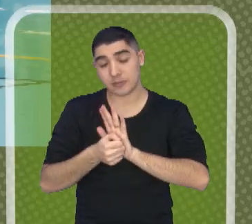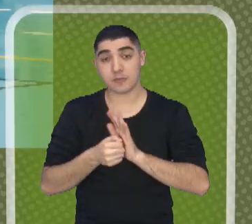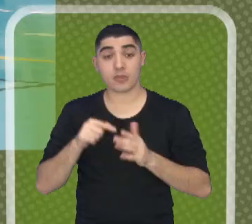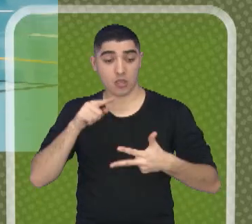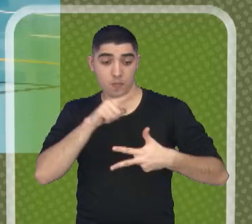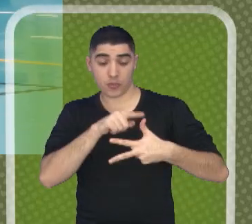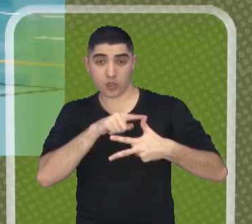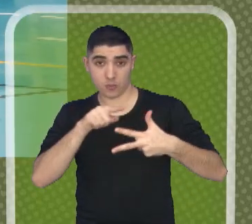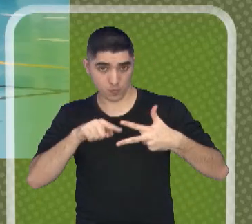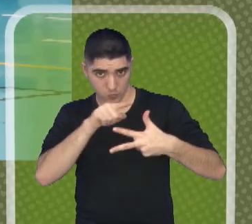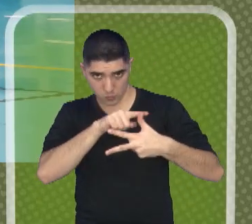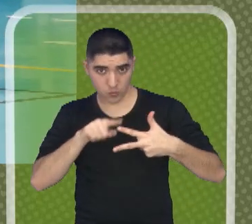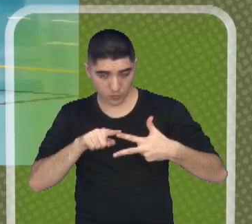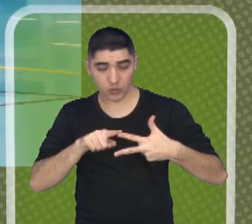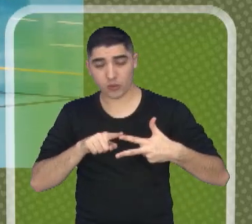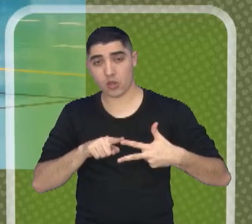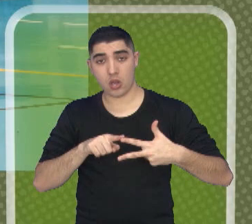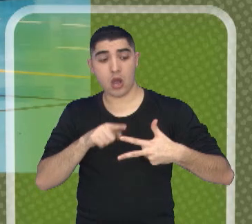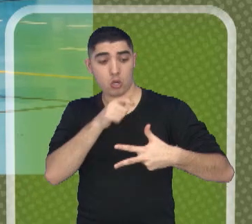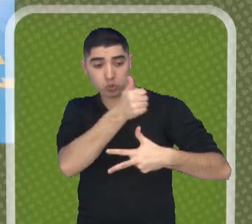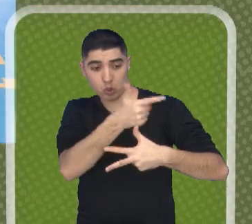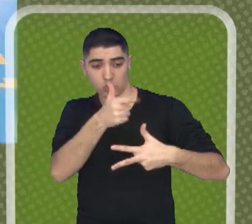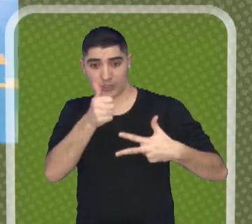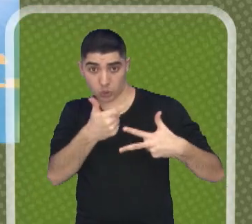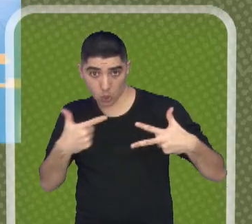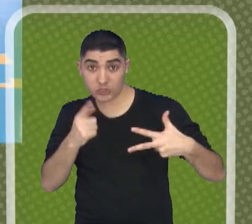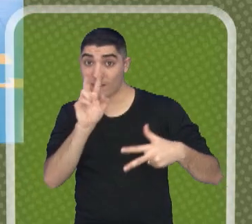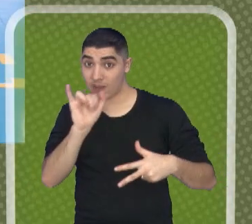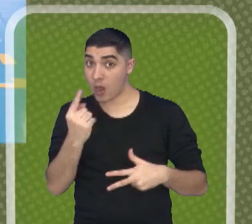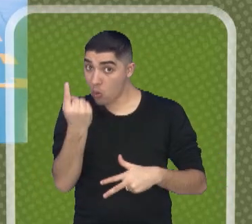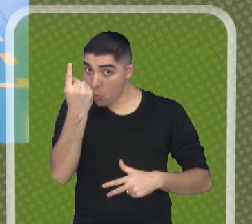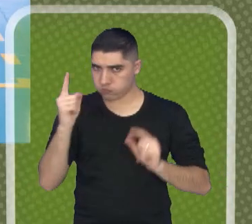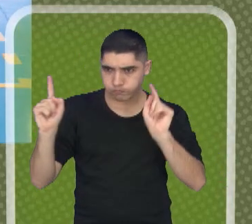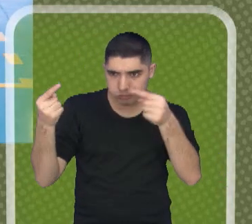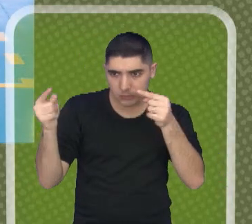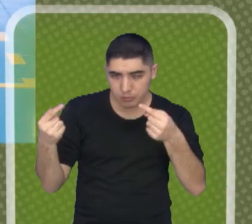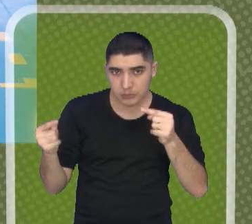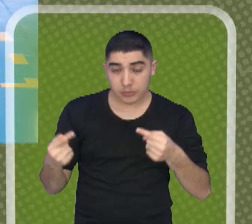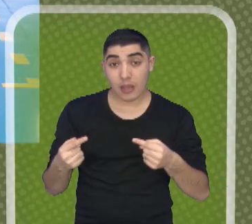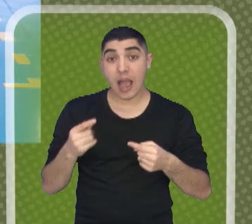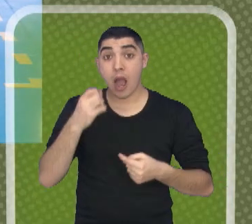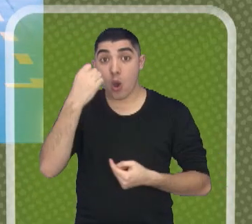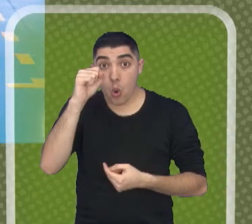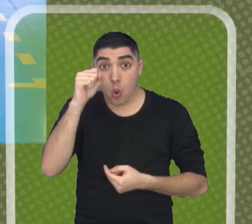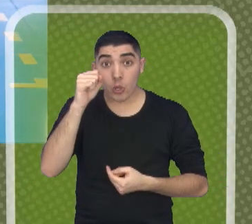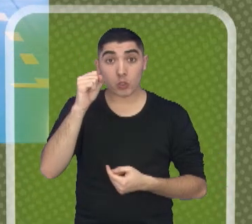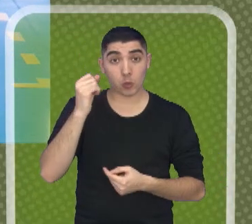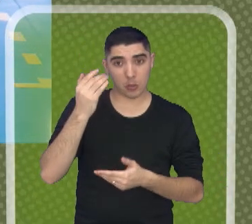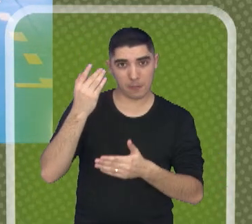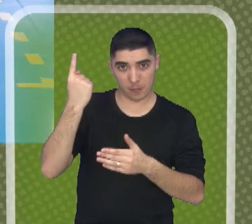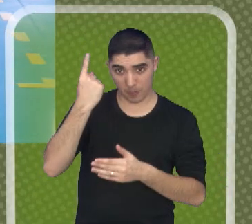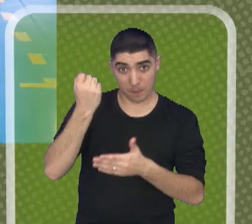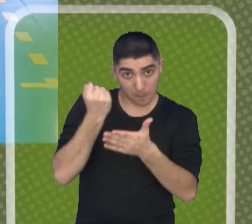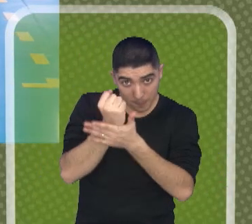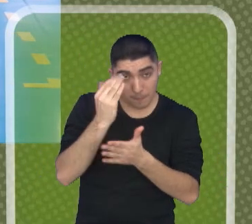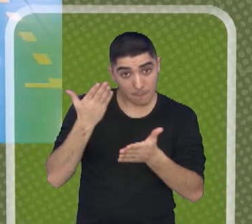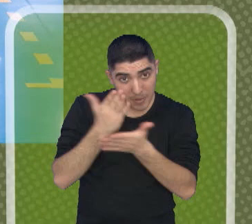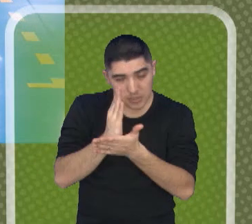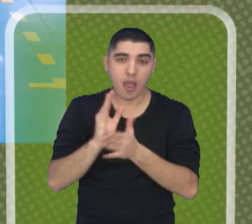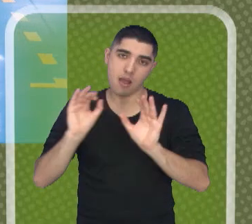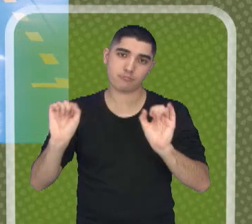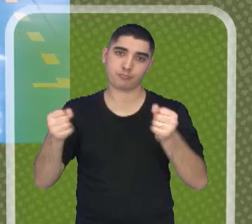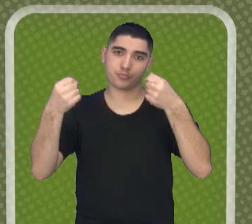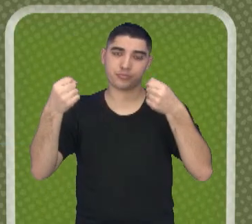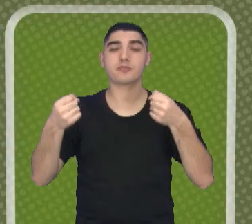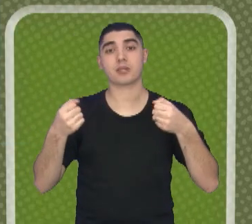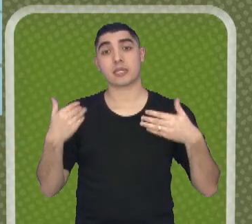e Prata, os 12 times jogarão em turno único, classificando-se os 8 primeiros para a fase de mata-mata. Os dois últimos